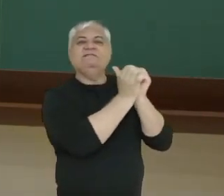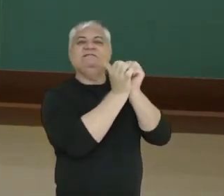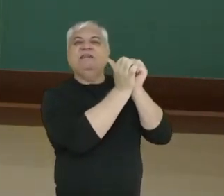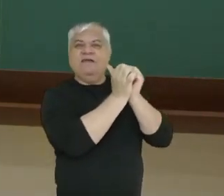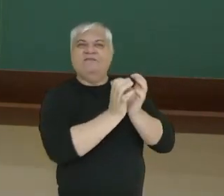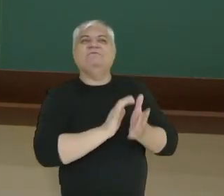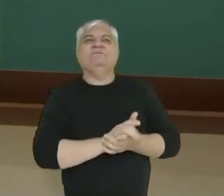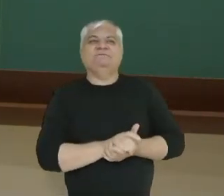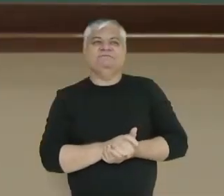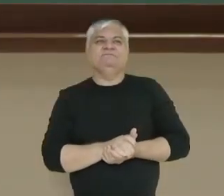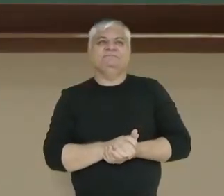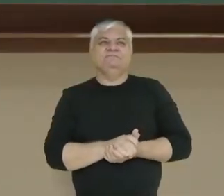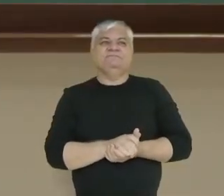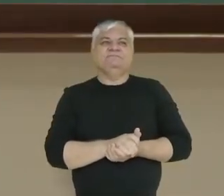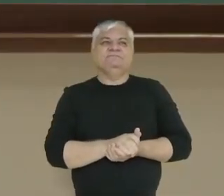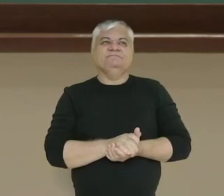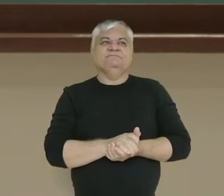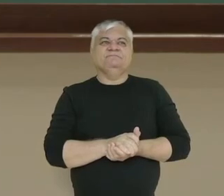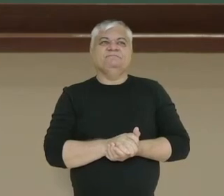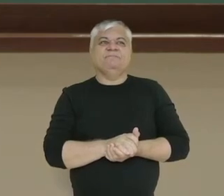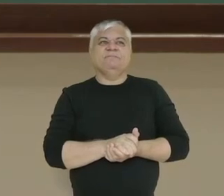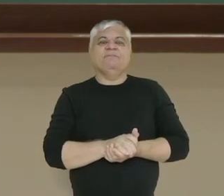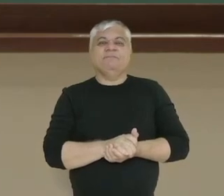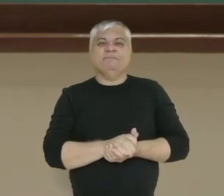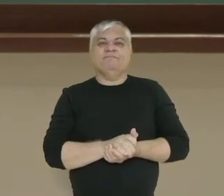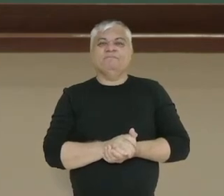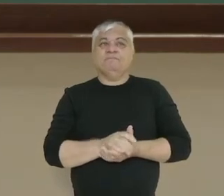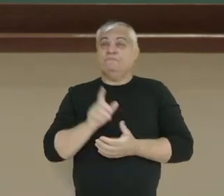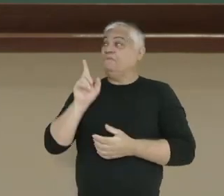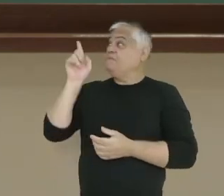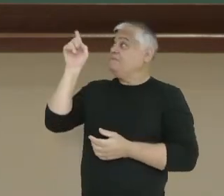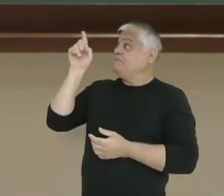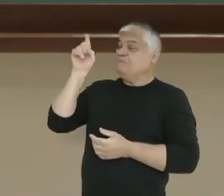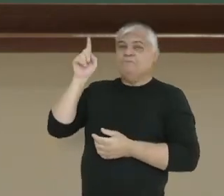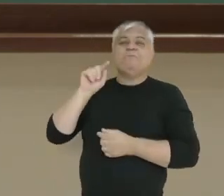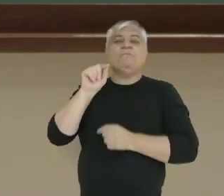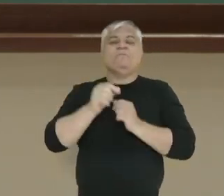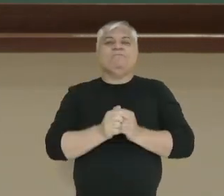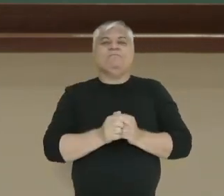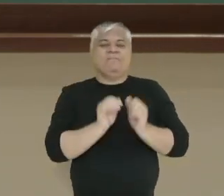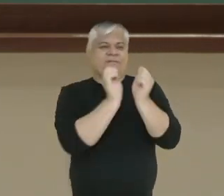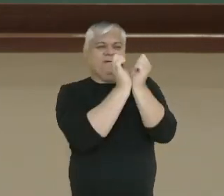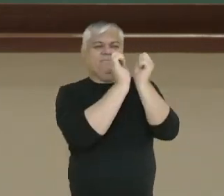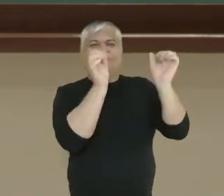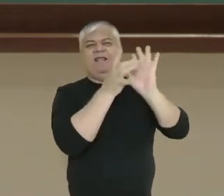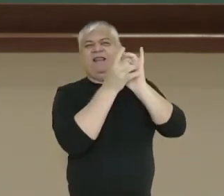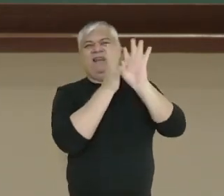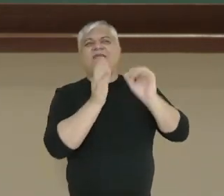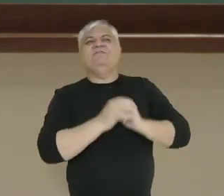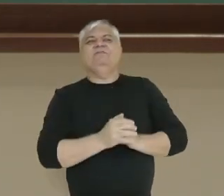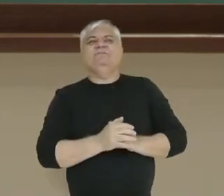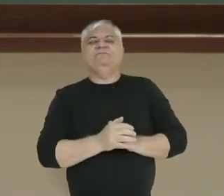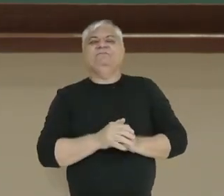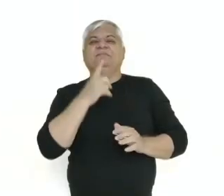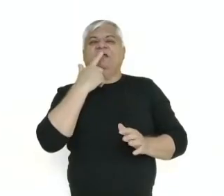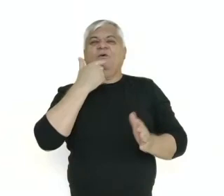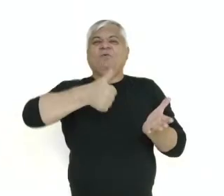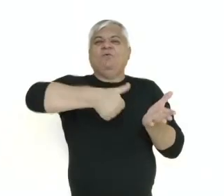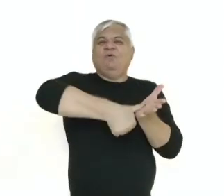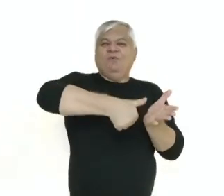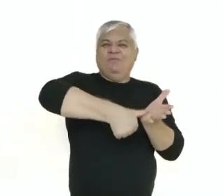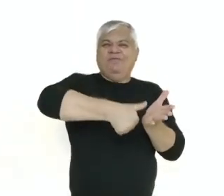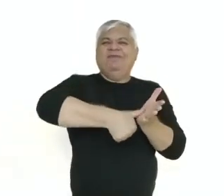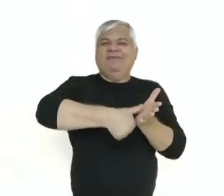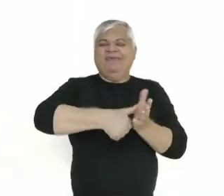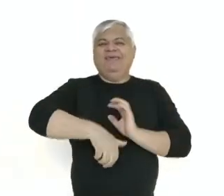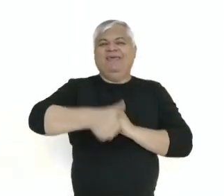escravizados. E aqui nós temos, né, no momento de pós-abolição, no Paraná, o Clube 13 de Maio, né, que